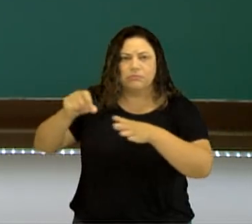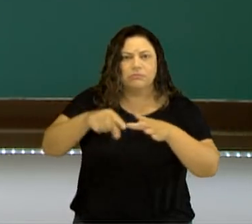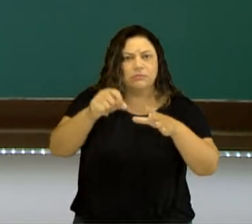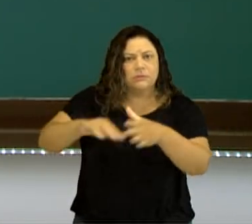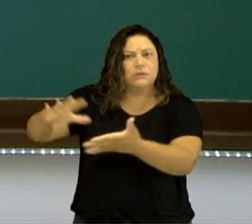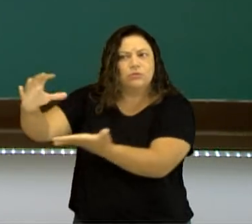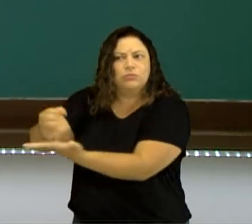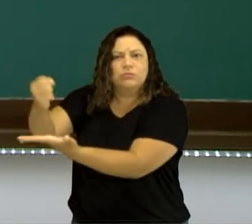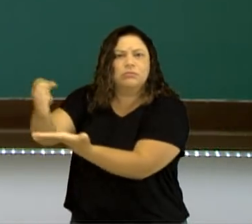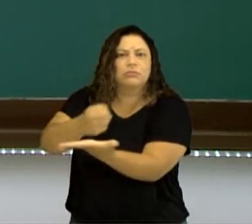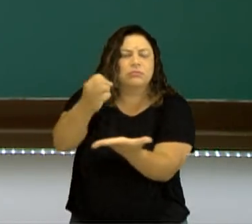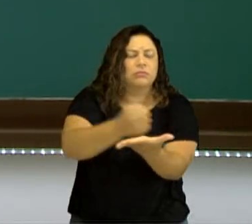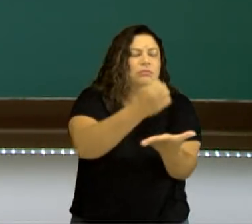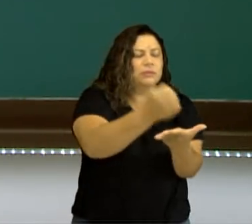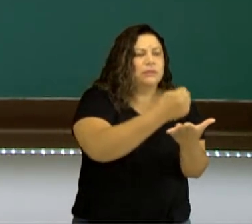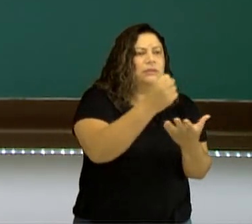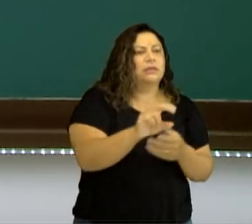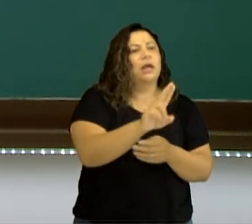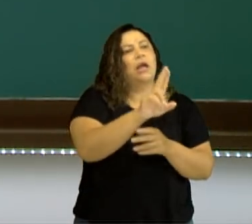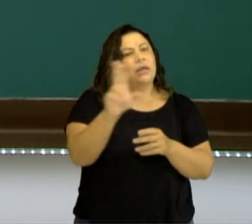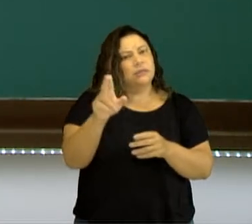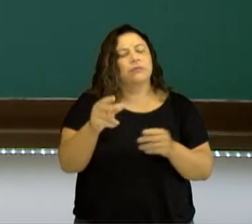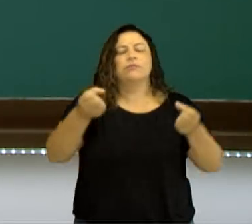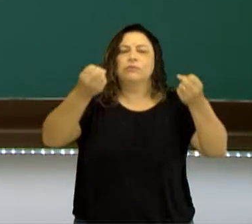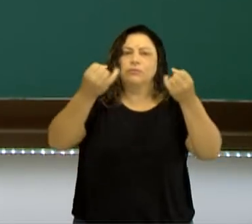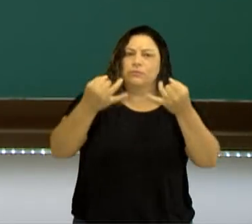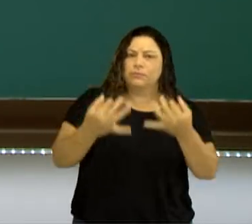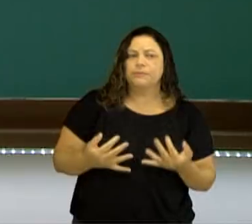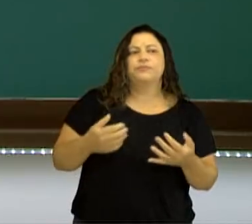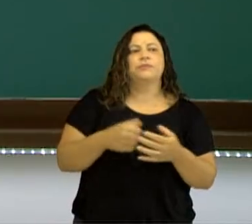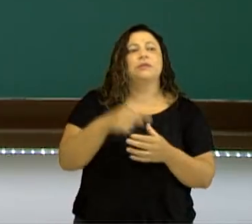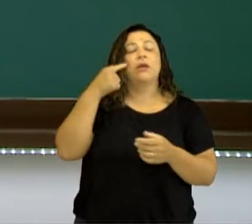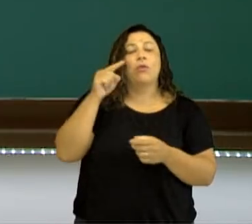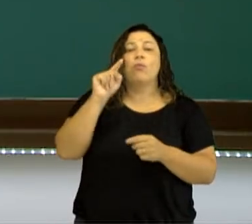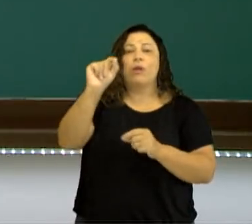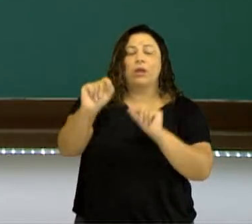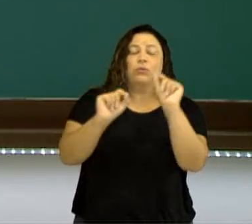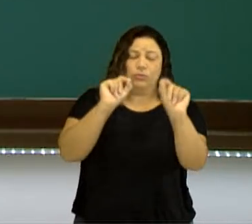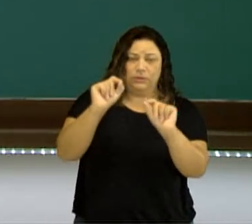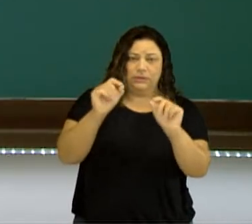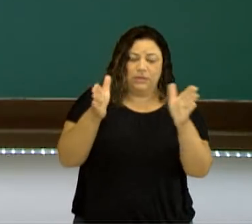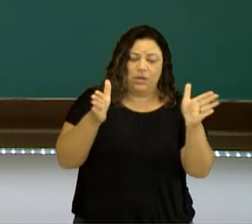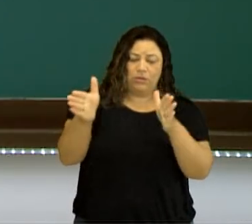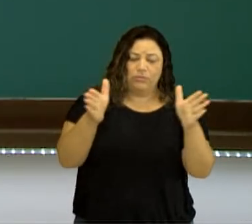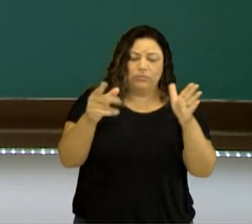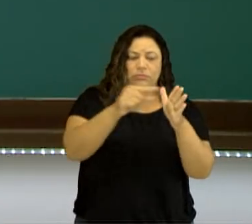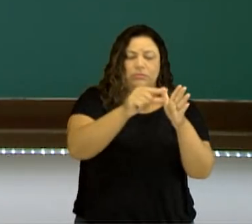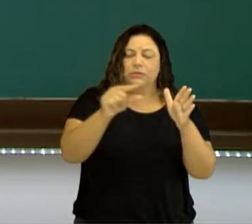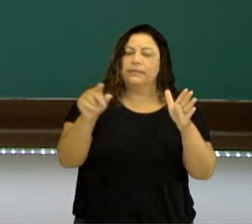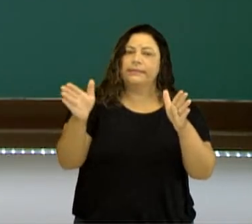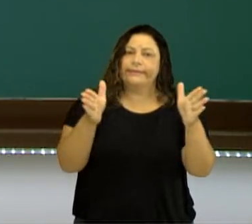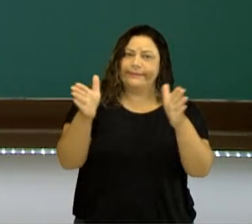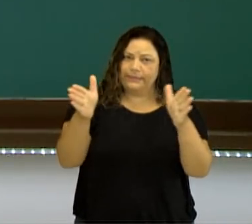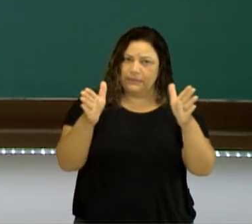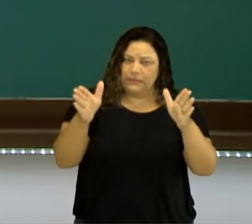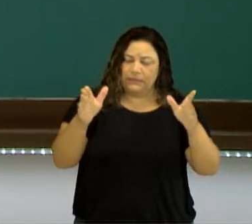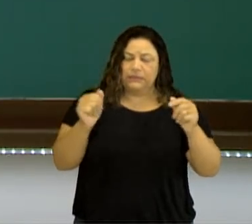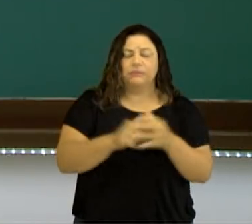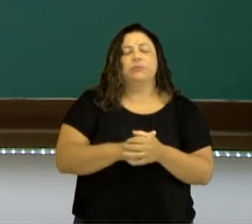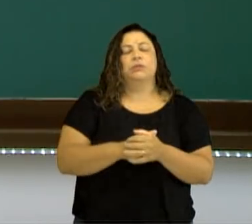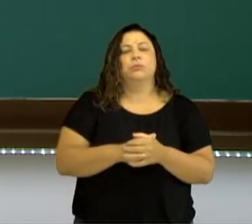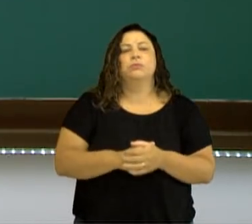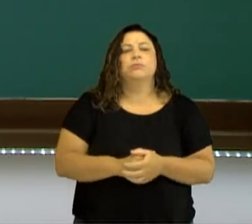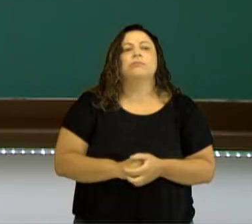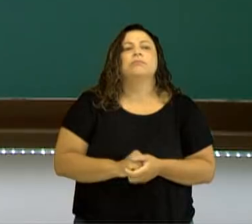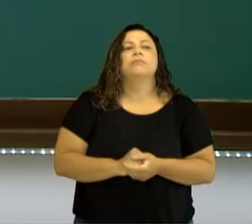mesmo tempo, nós vamos chamar de interseção. E ela vai acontecer aqui nesse período do ano, né? Mostrado nesse gráfico,